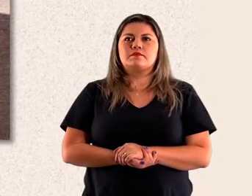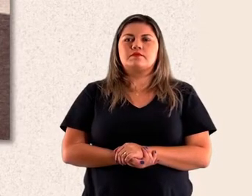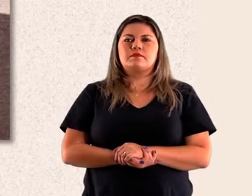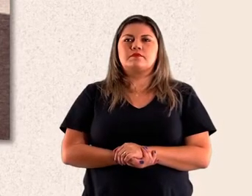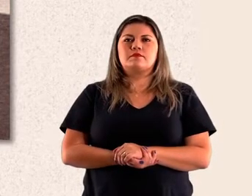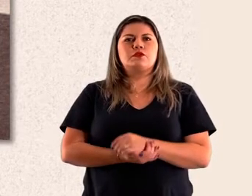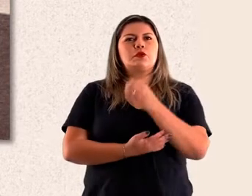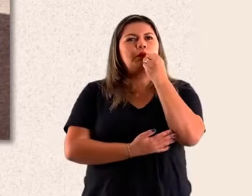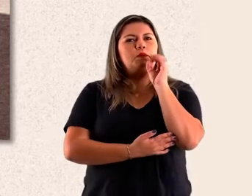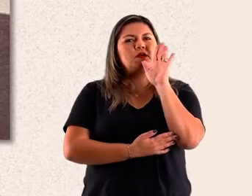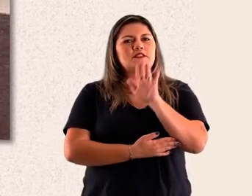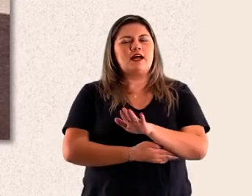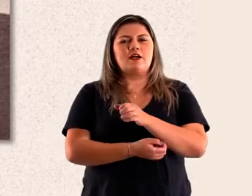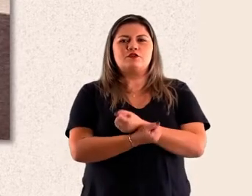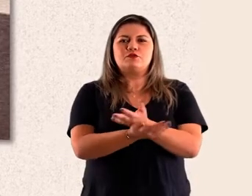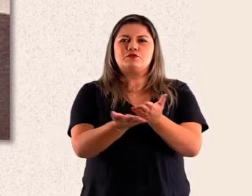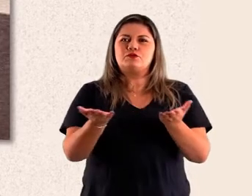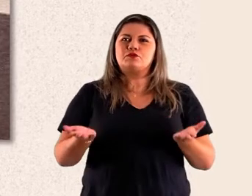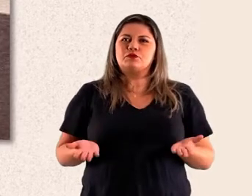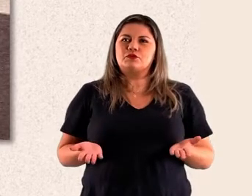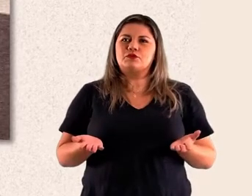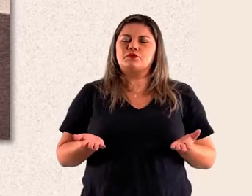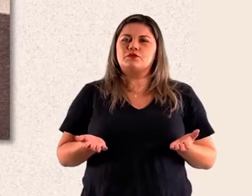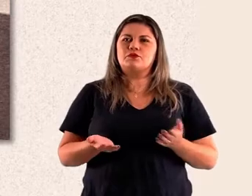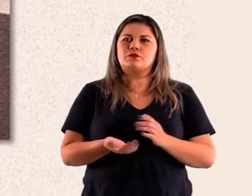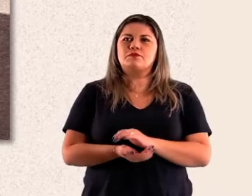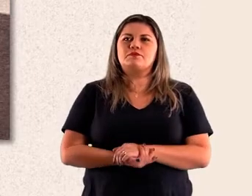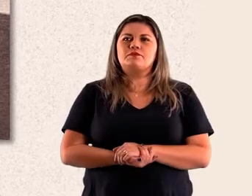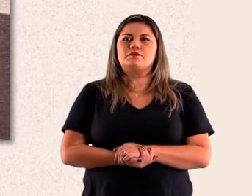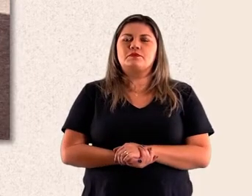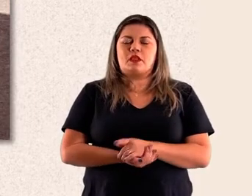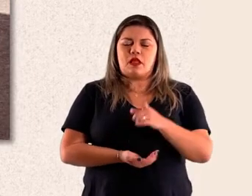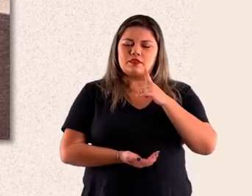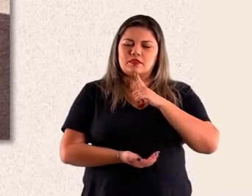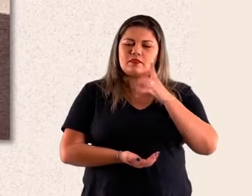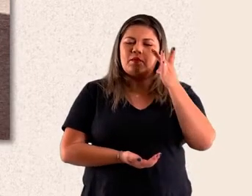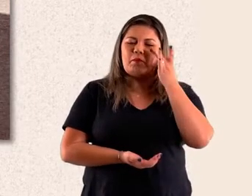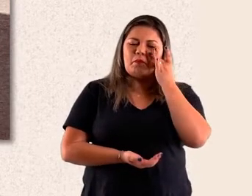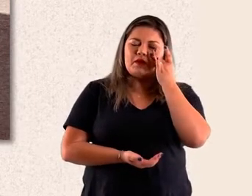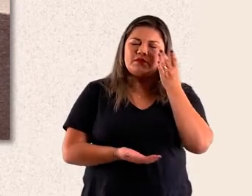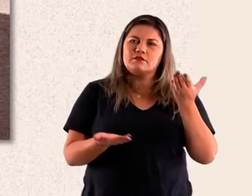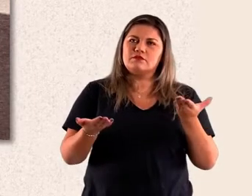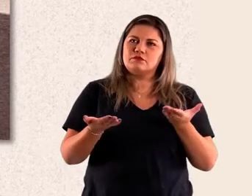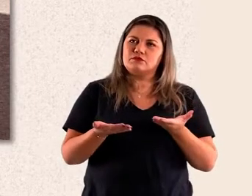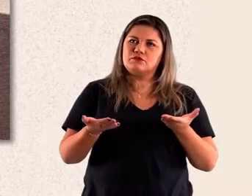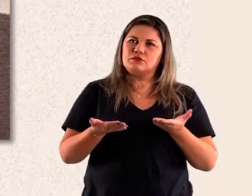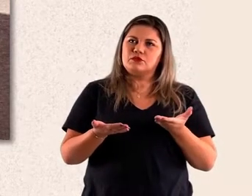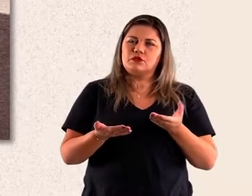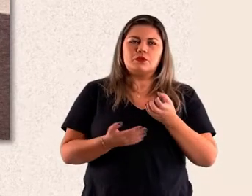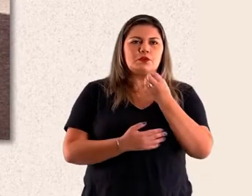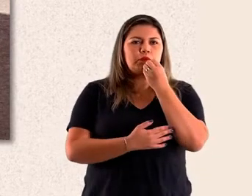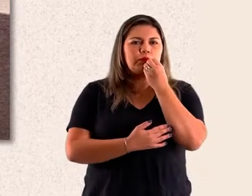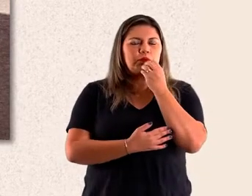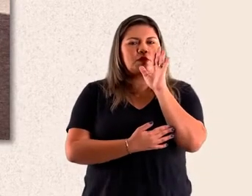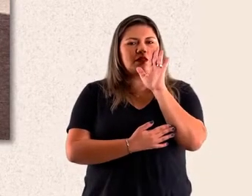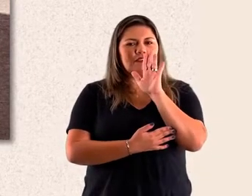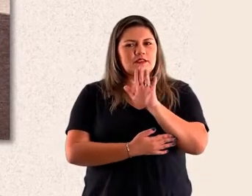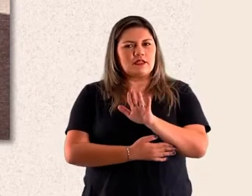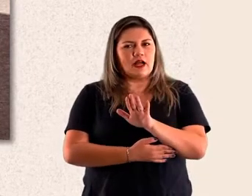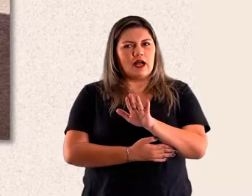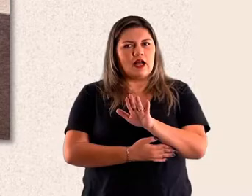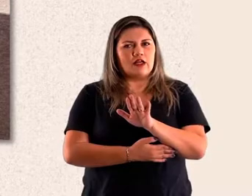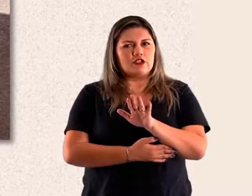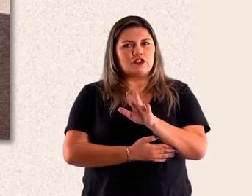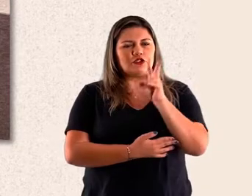Oi boa tarde a todas e todos que estão aqui presente Boa tarde o pessoal que tá